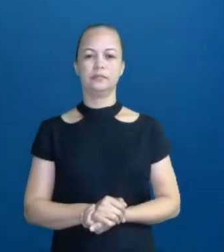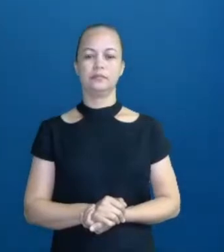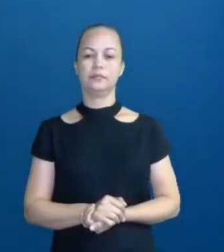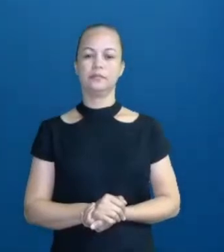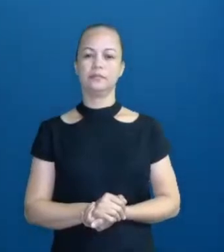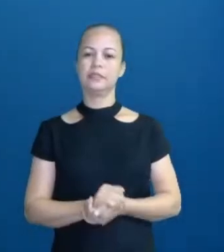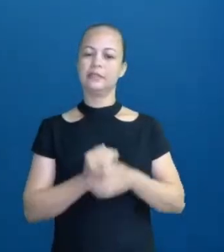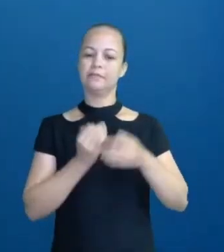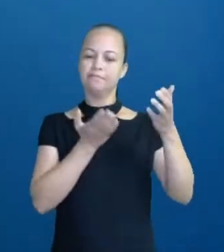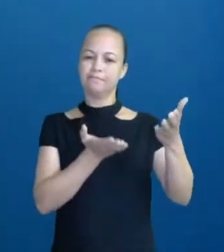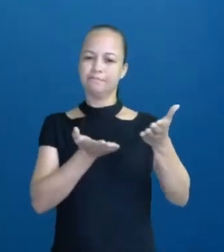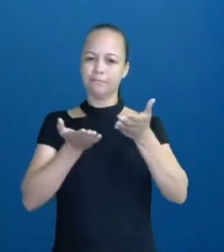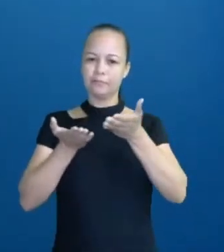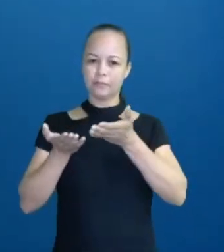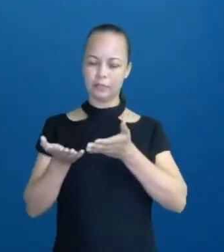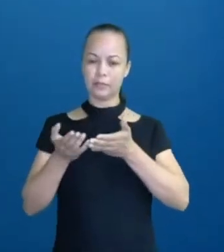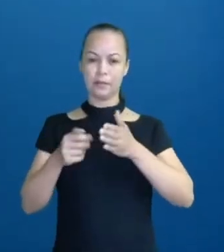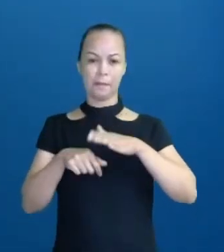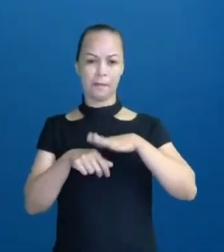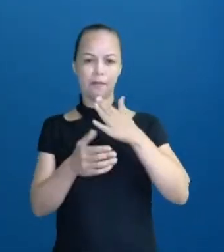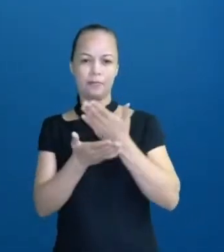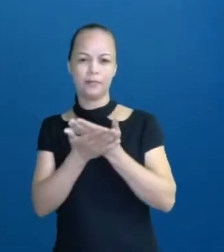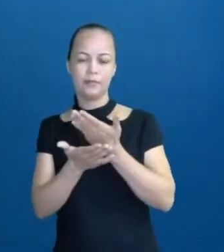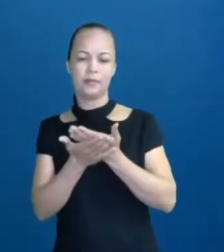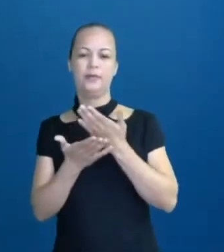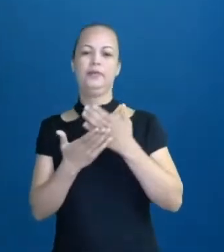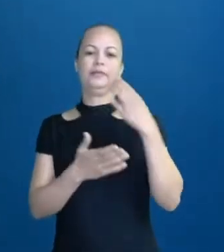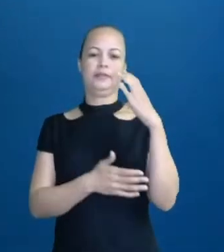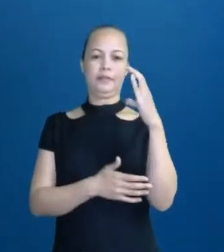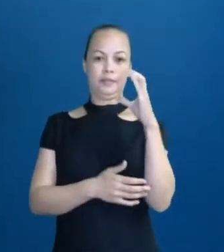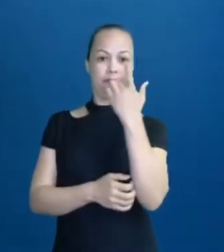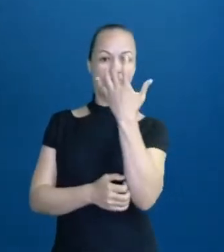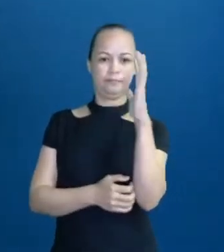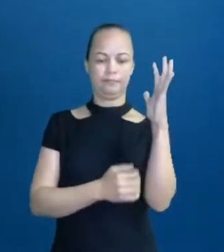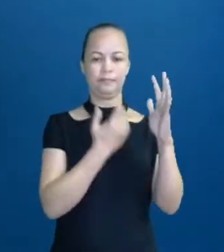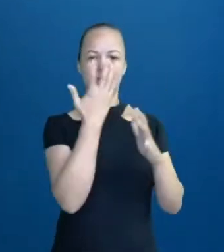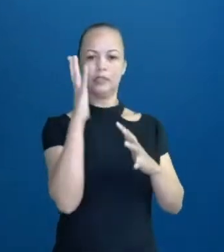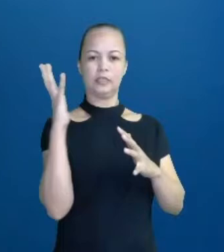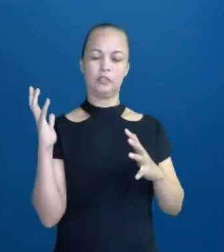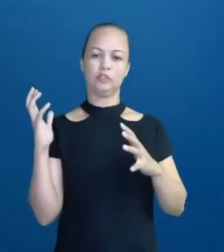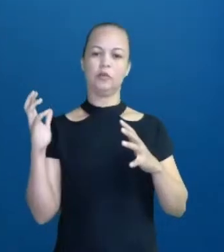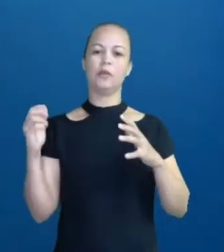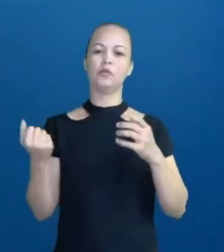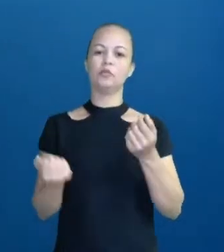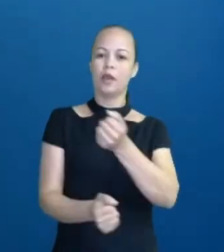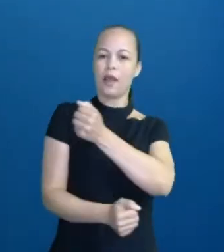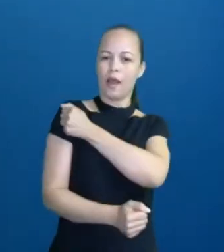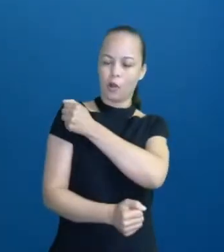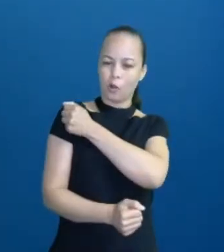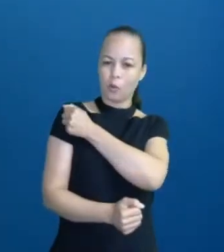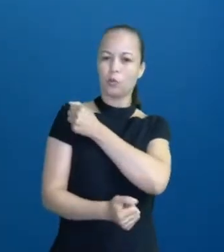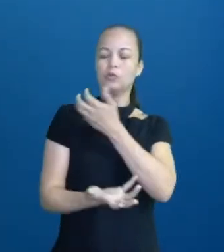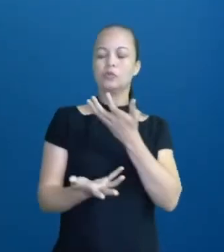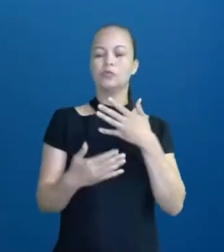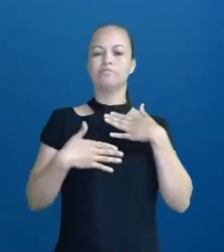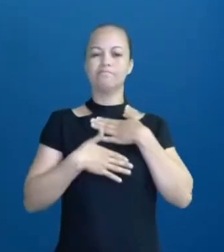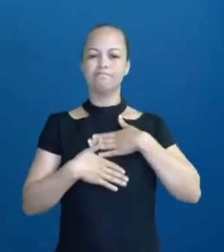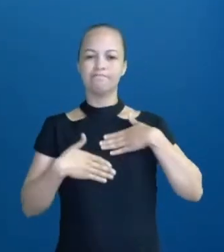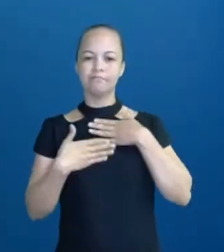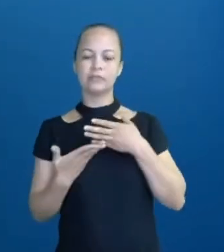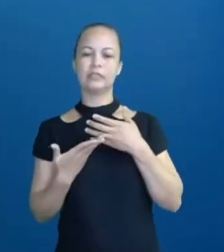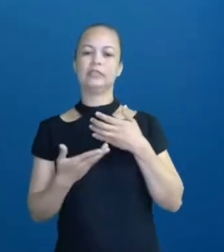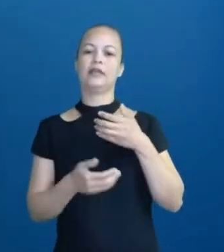Sejam bem-vindos em mais uma aula de Ciências da Natureza, meus queridos alunos da EJA, fases 1 e